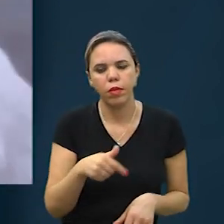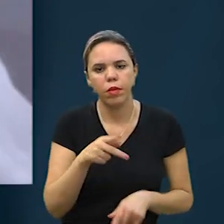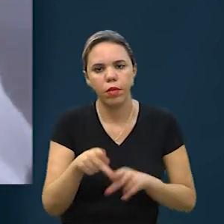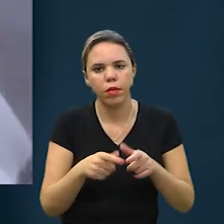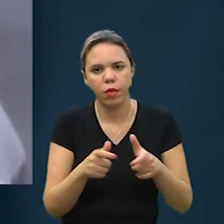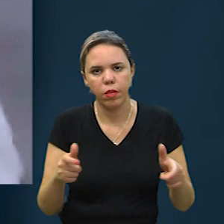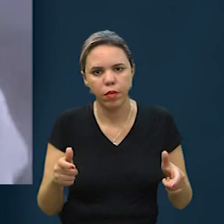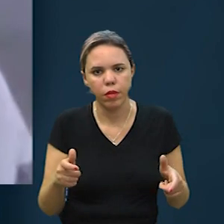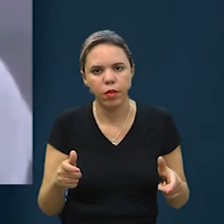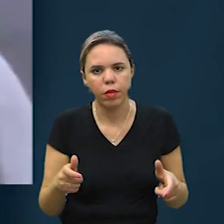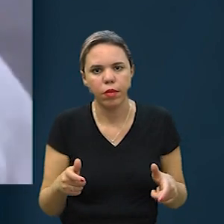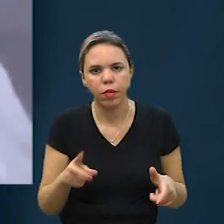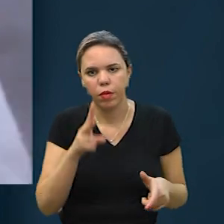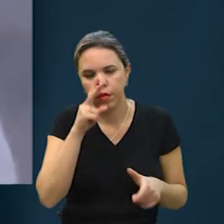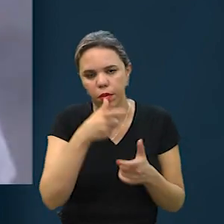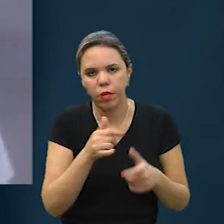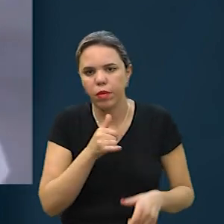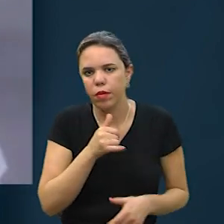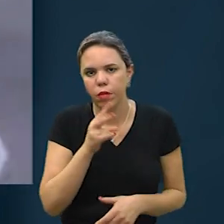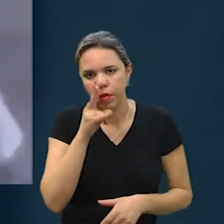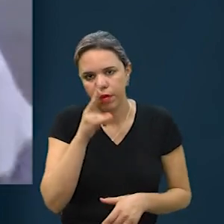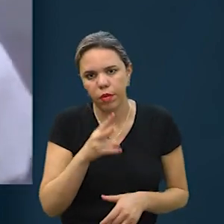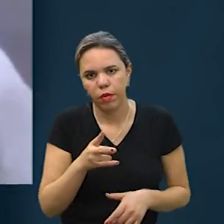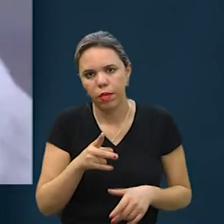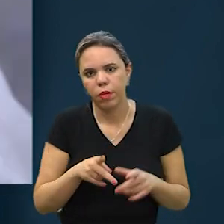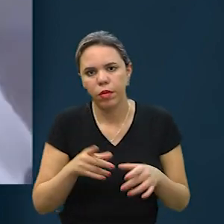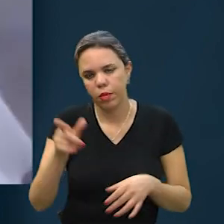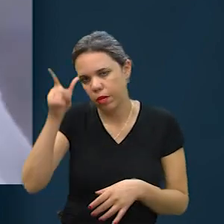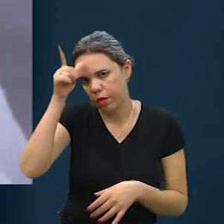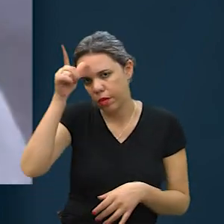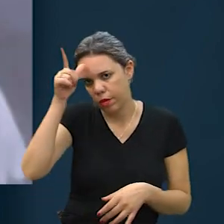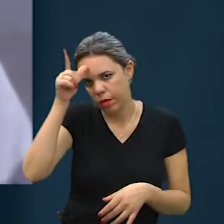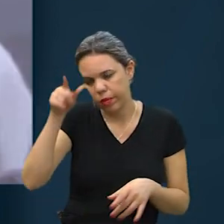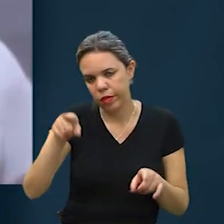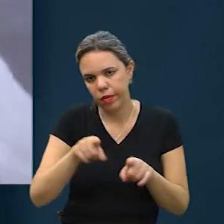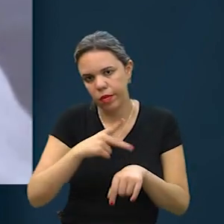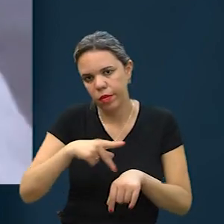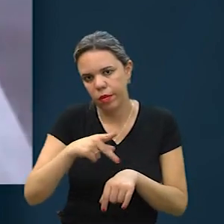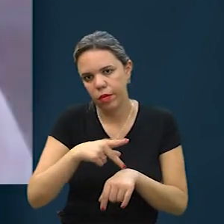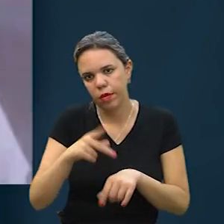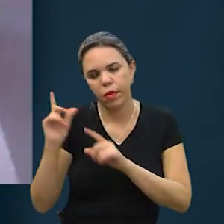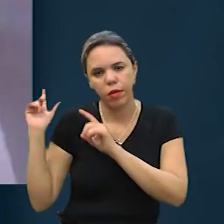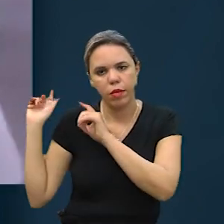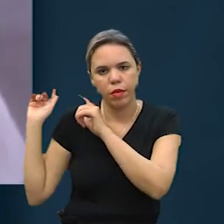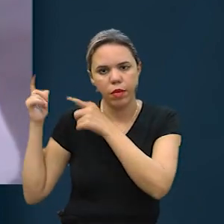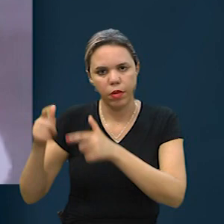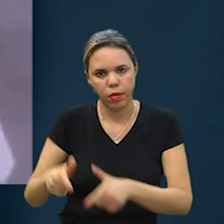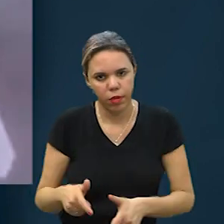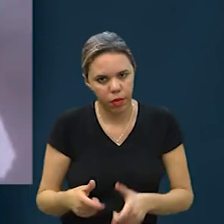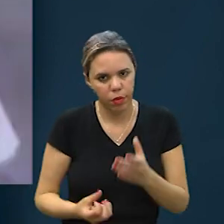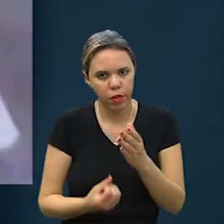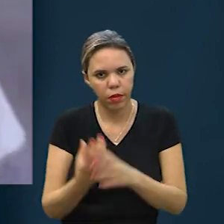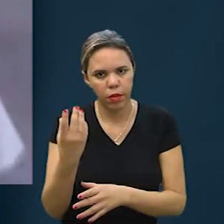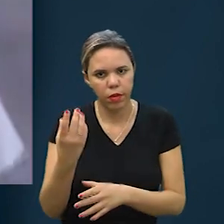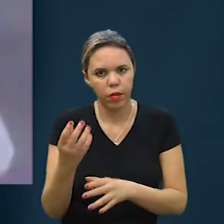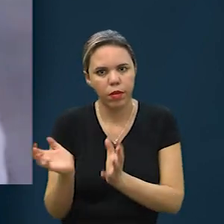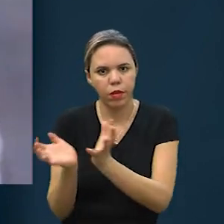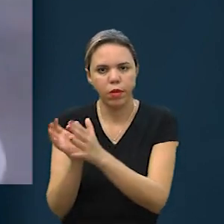são de uma força italiana muito forte, umas forças alemãs. Esses países têm algumas tradições de